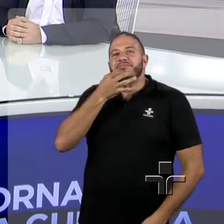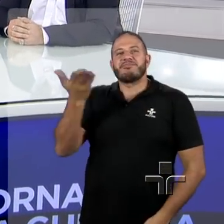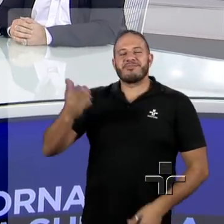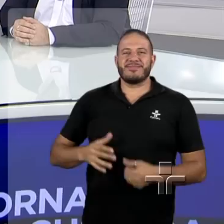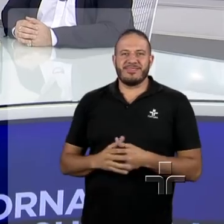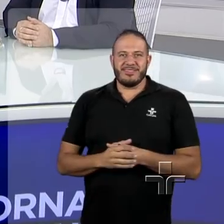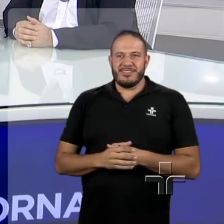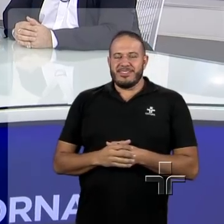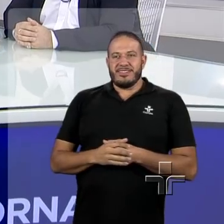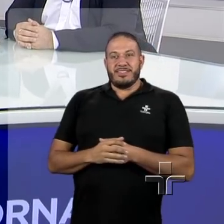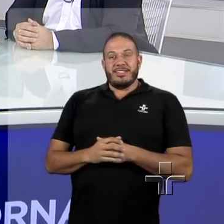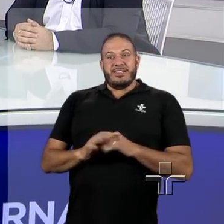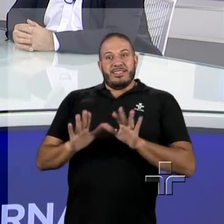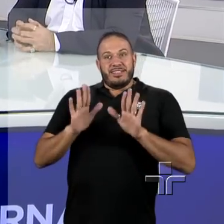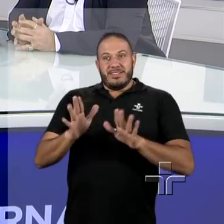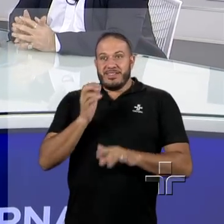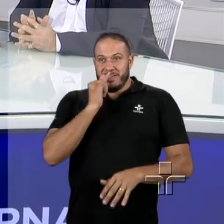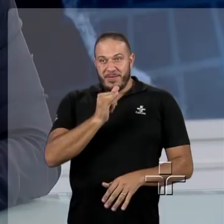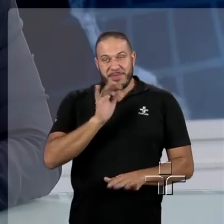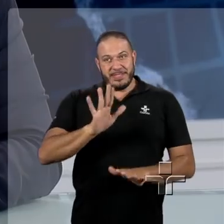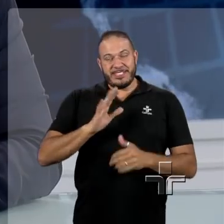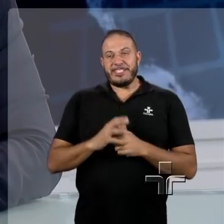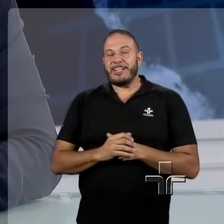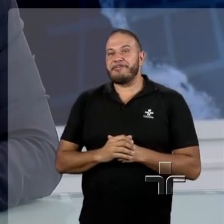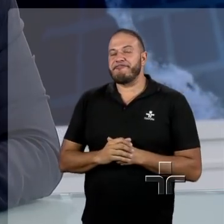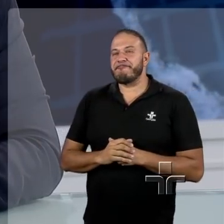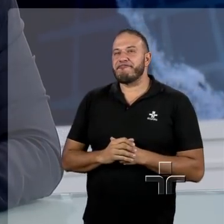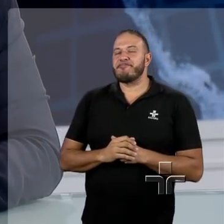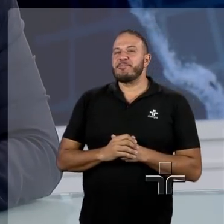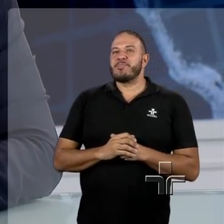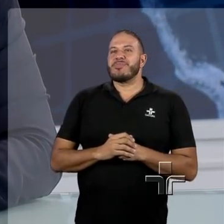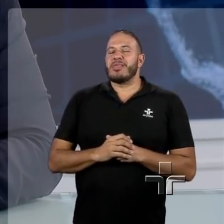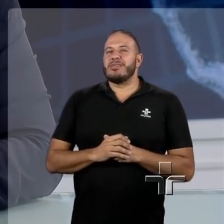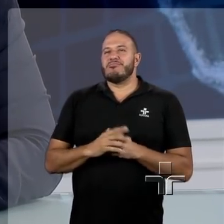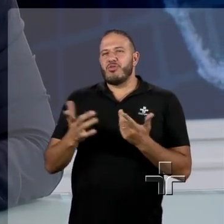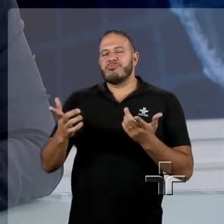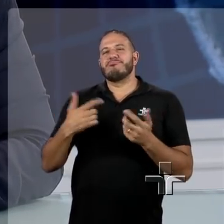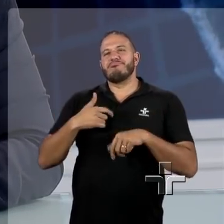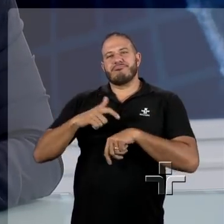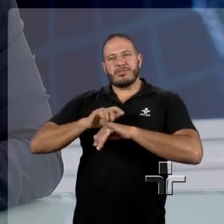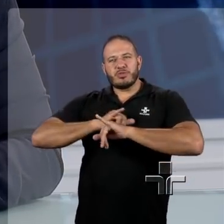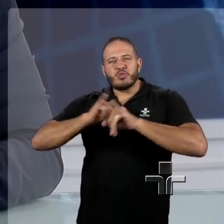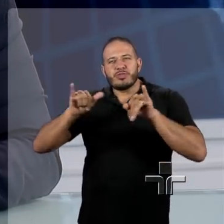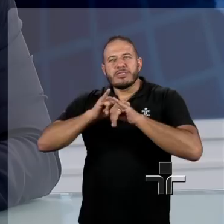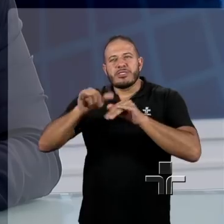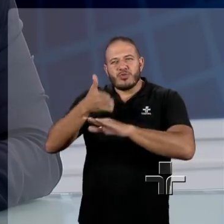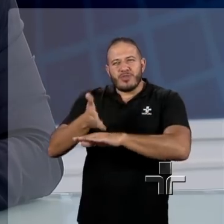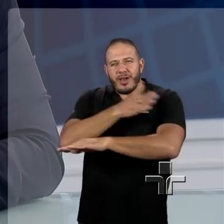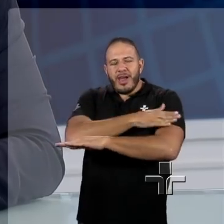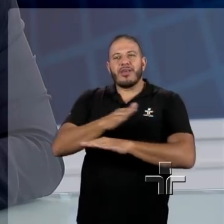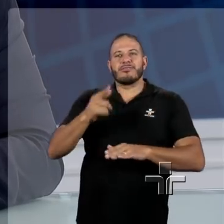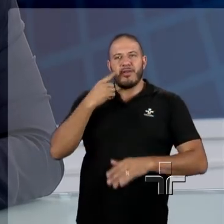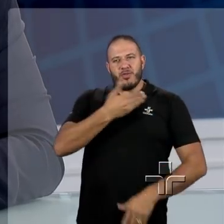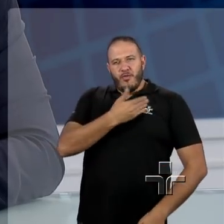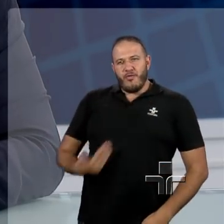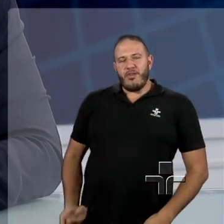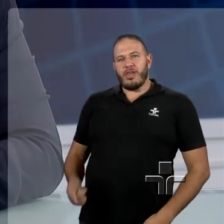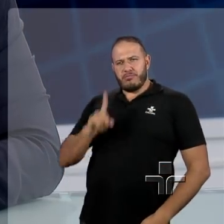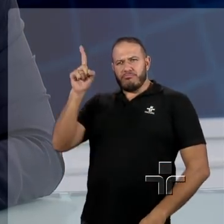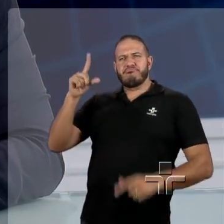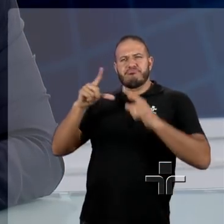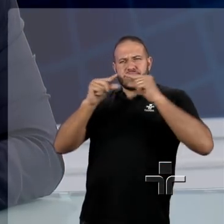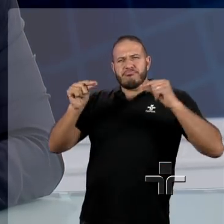Joyce, eu diria a você o seguinte, nos anúncios de governo, tanto a nível federal como a